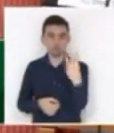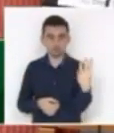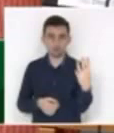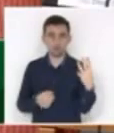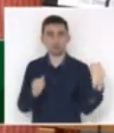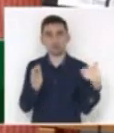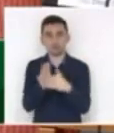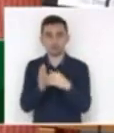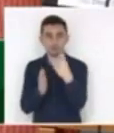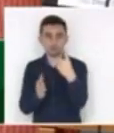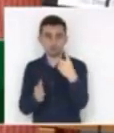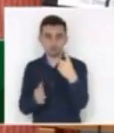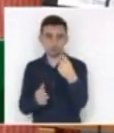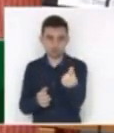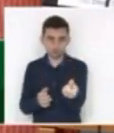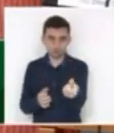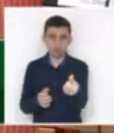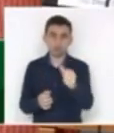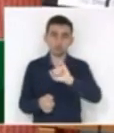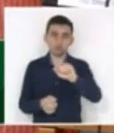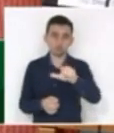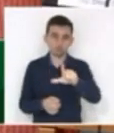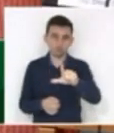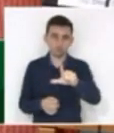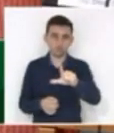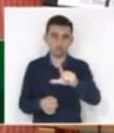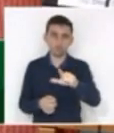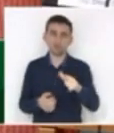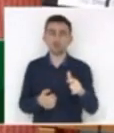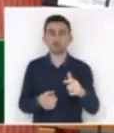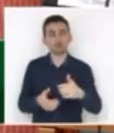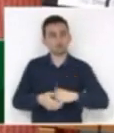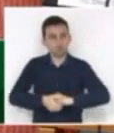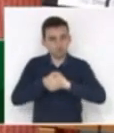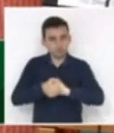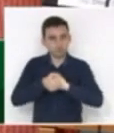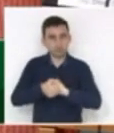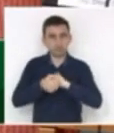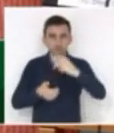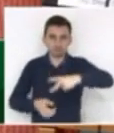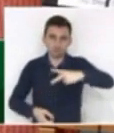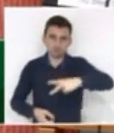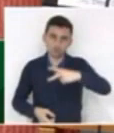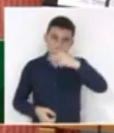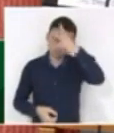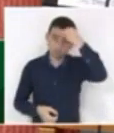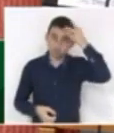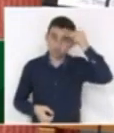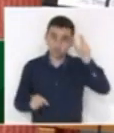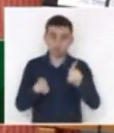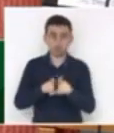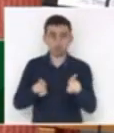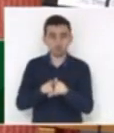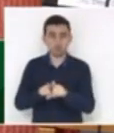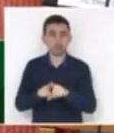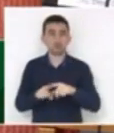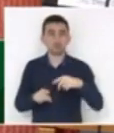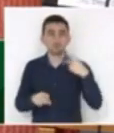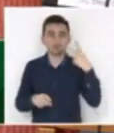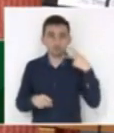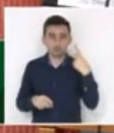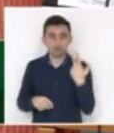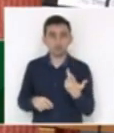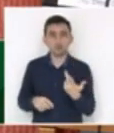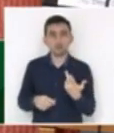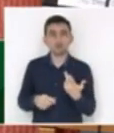julho. Então, ao cumprimentar o vice-prefeito, cumprimento os vereadores, o prefeito, e agradecer ao convite, e lá